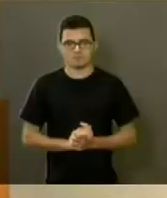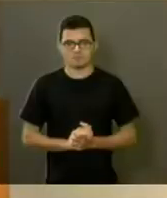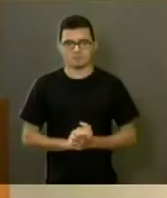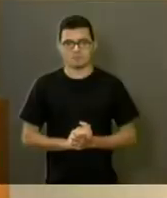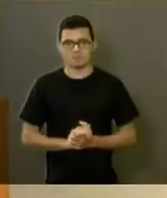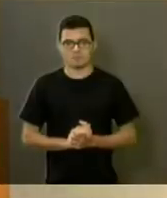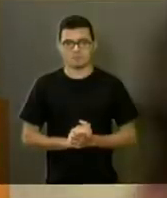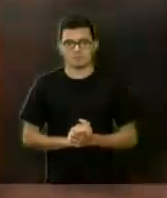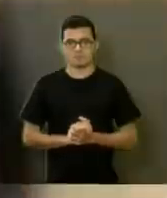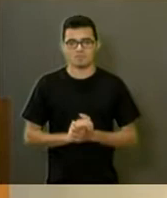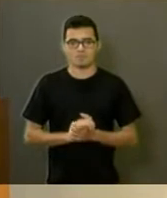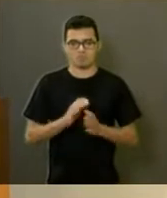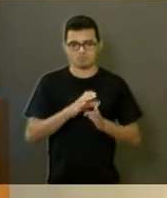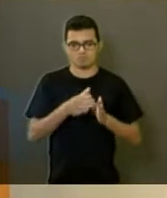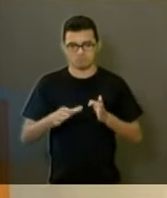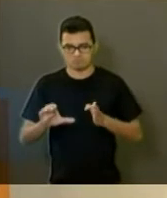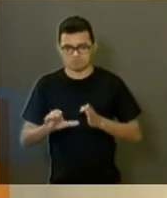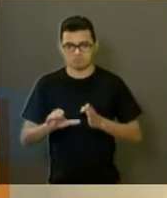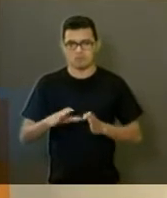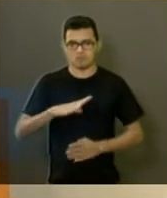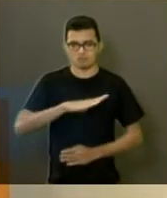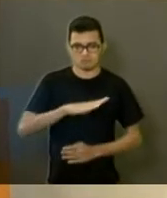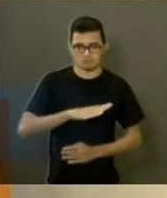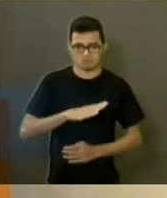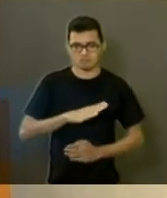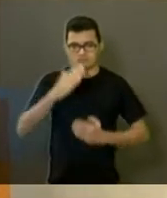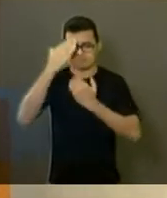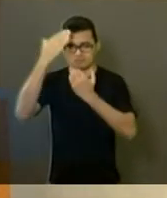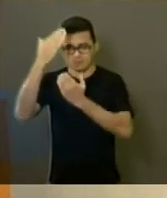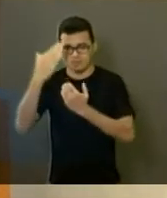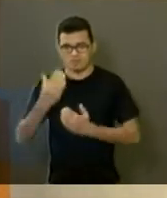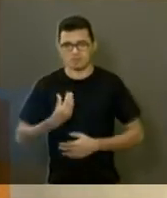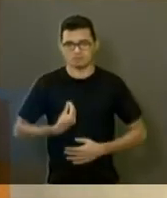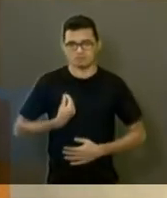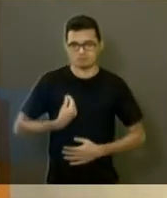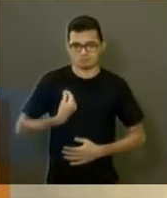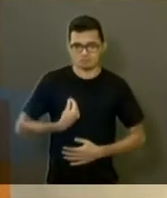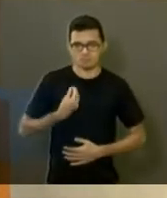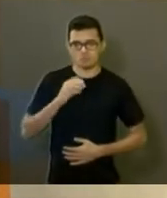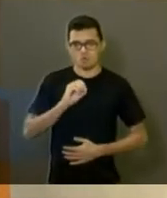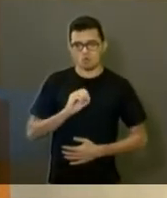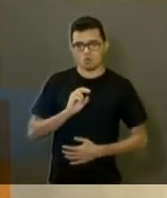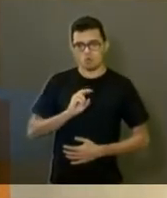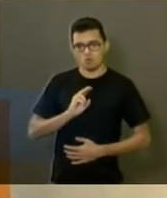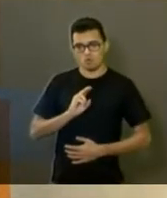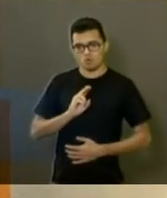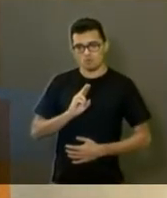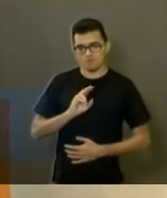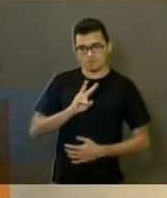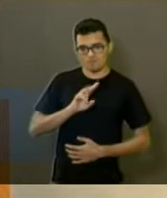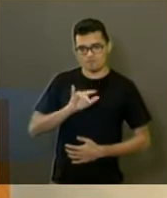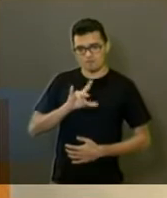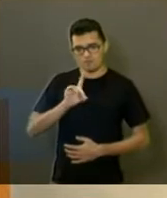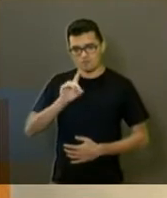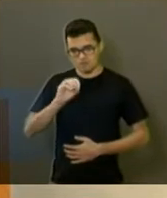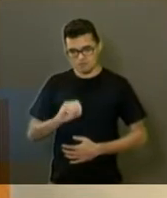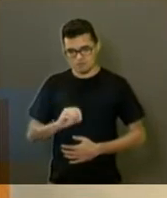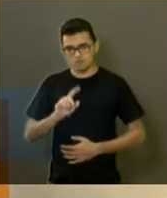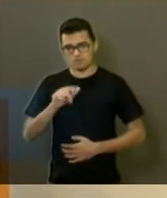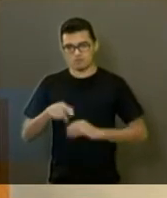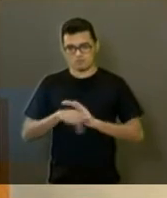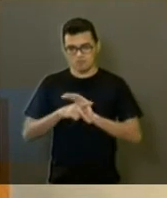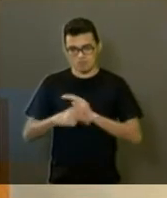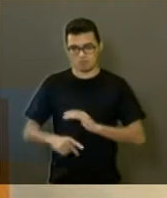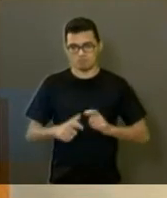A Câmara Municipal agradece a presença também do senhor Ovídio Simões Braga, delegado regional do Grão-Mestre da Grande